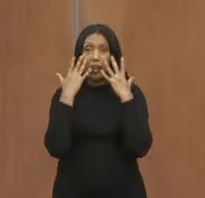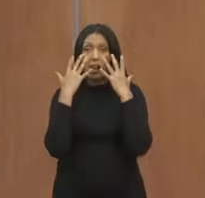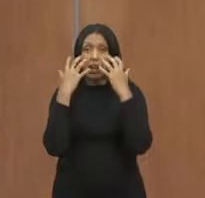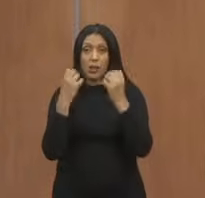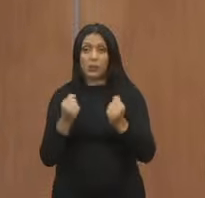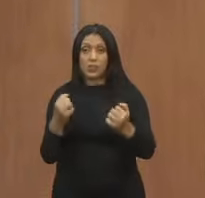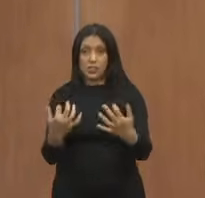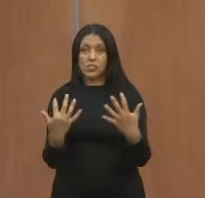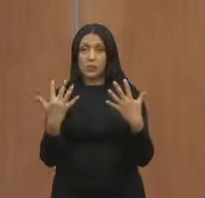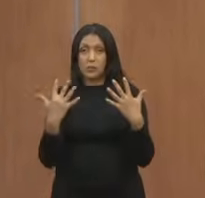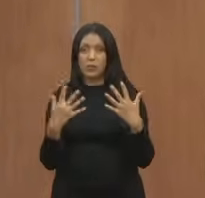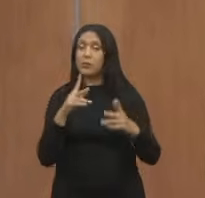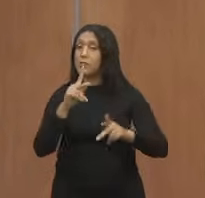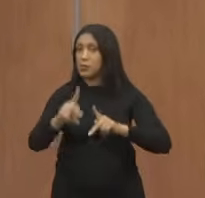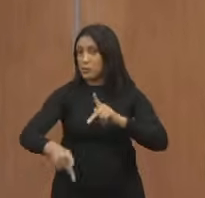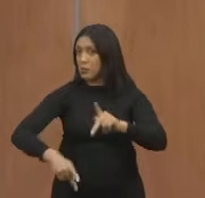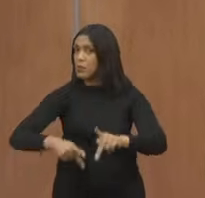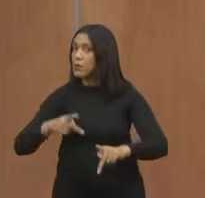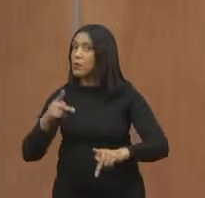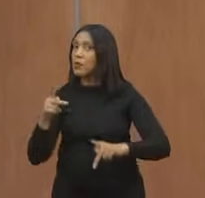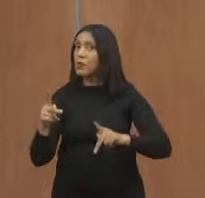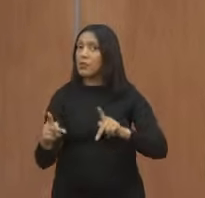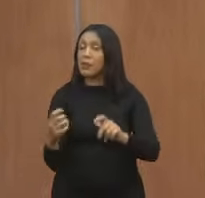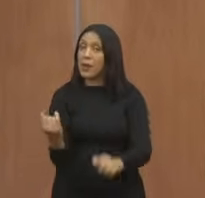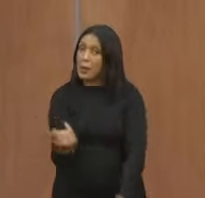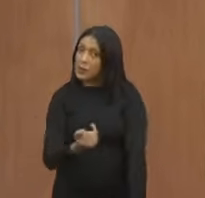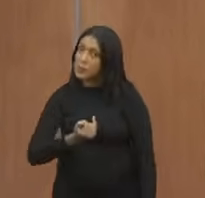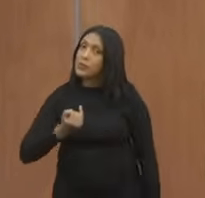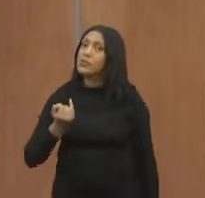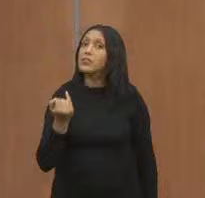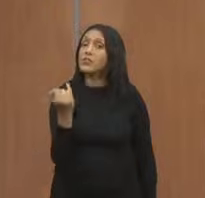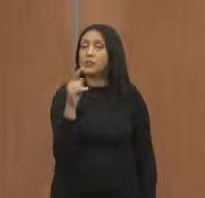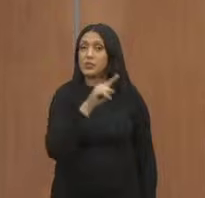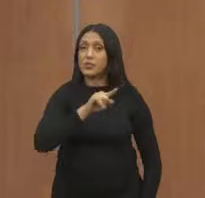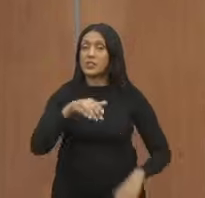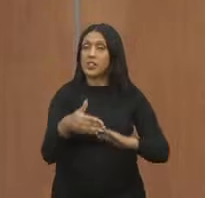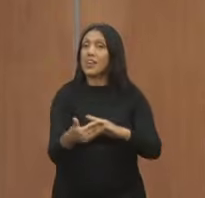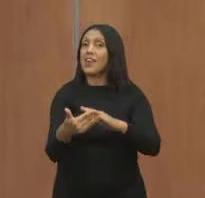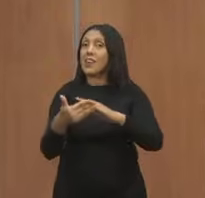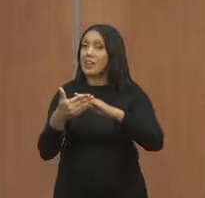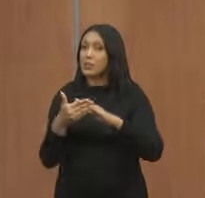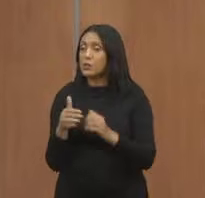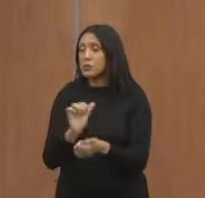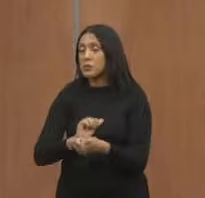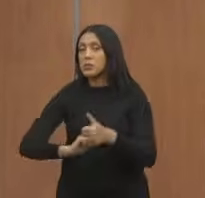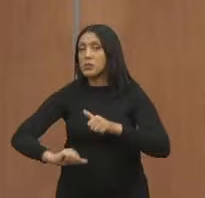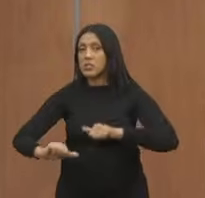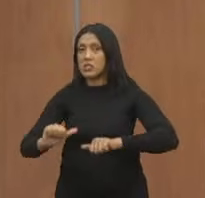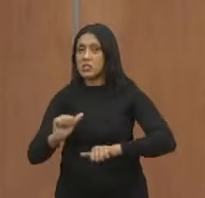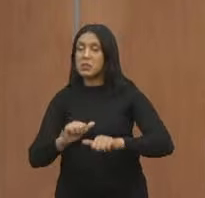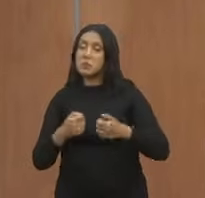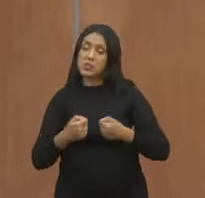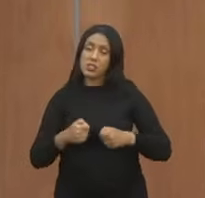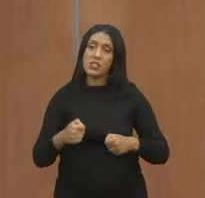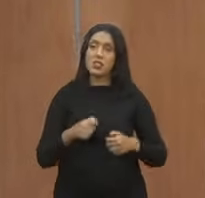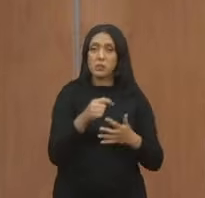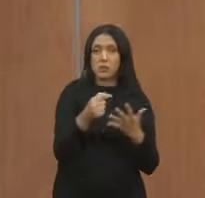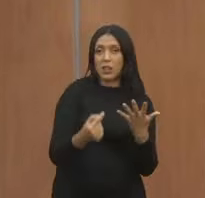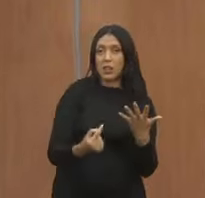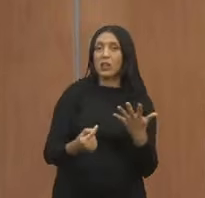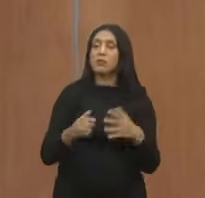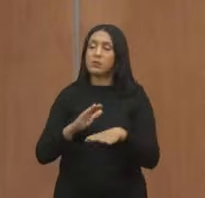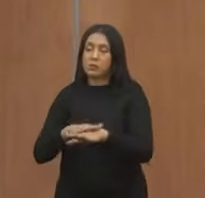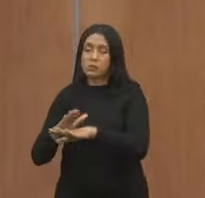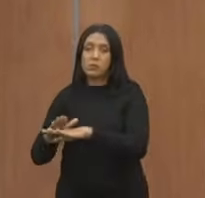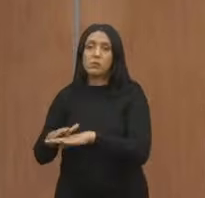reuniões, você tem que participar para poder ajudar a construir essas peças orçamentárias, o PPA, a LOA e a LDO.